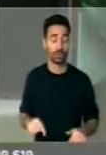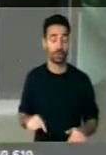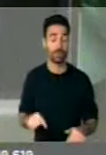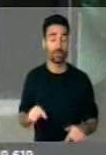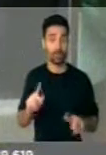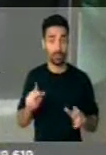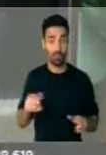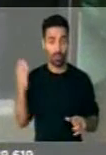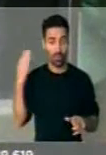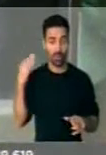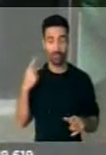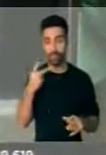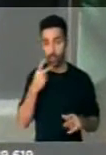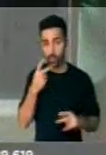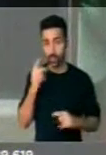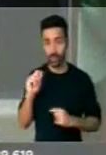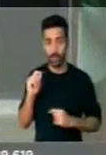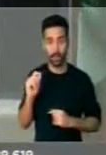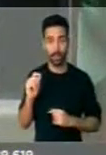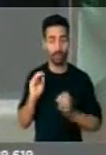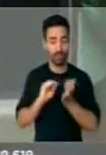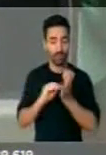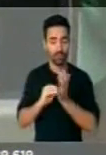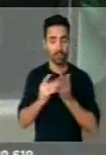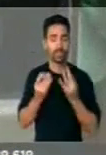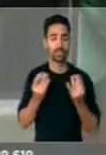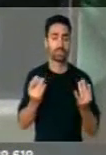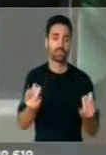disse no discurso, é sensibilidade.